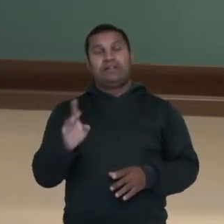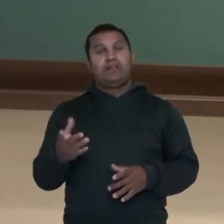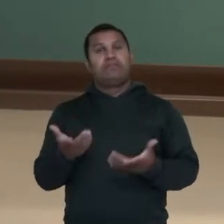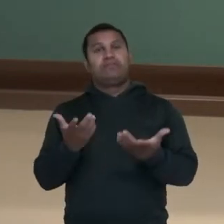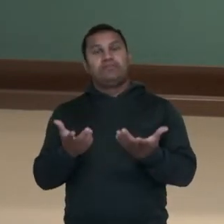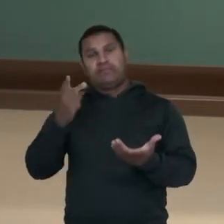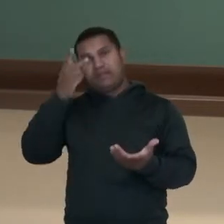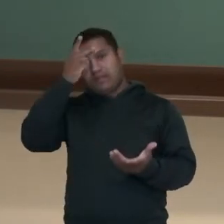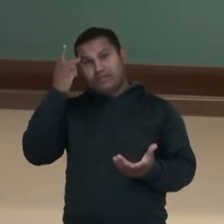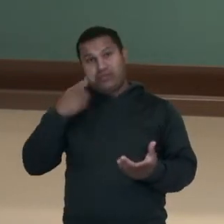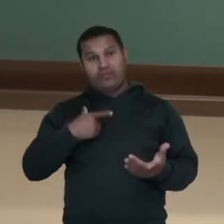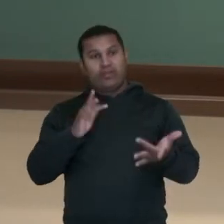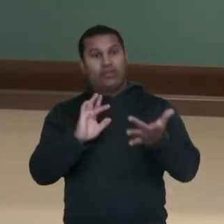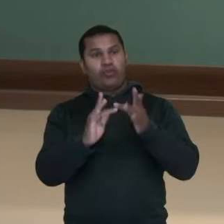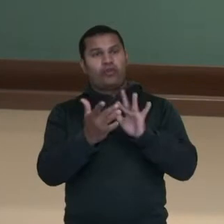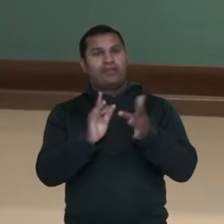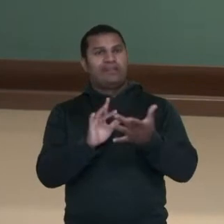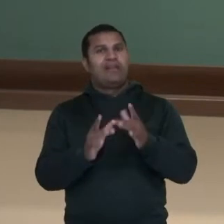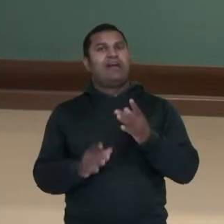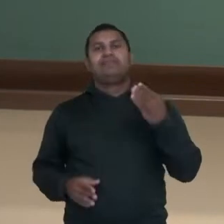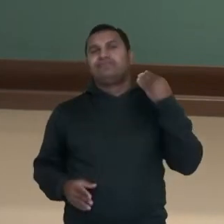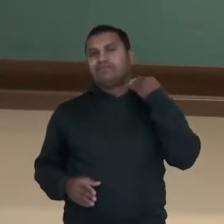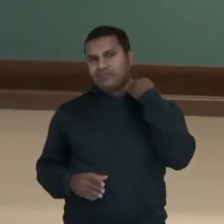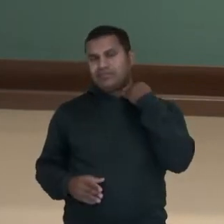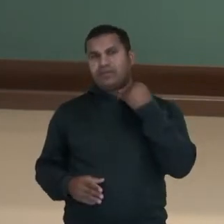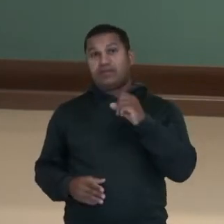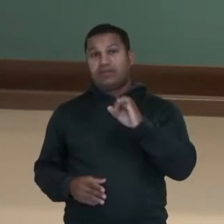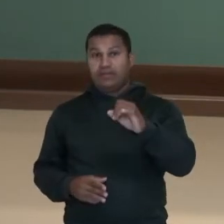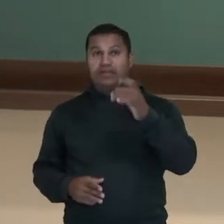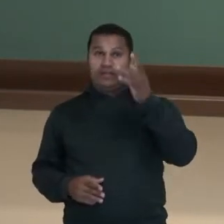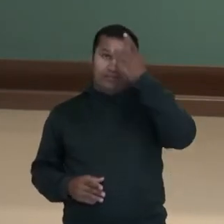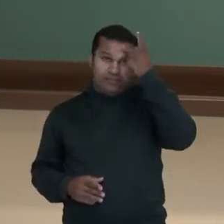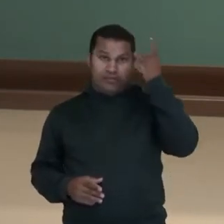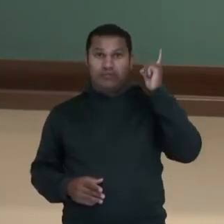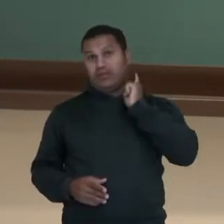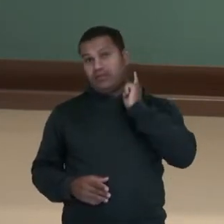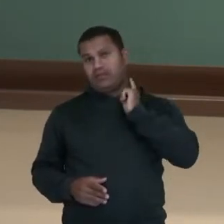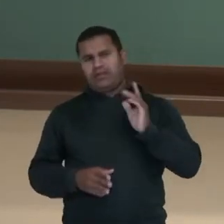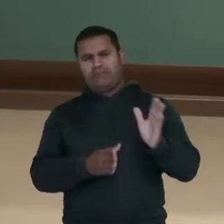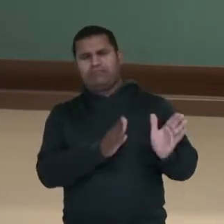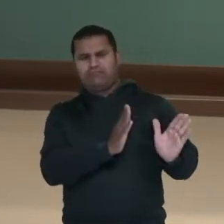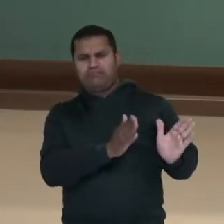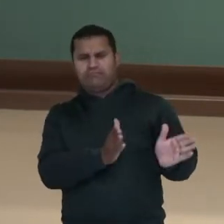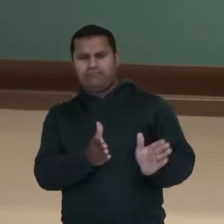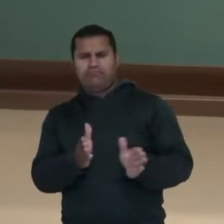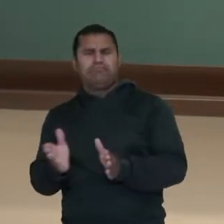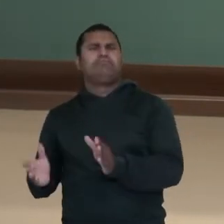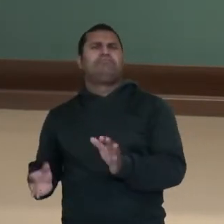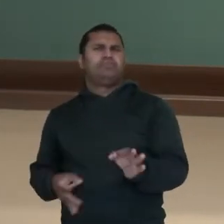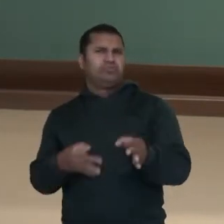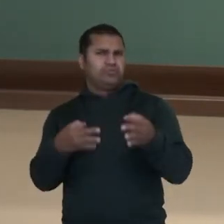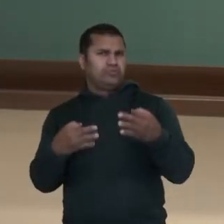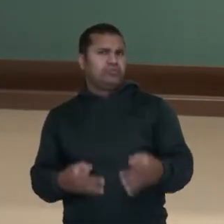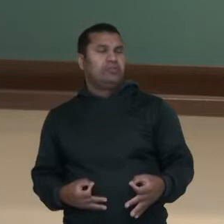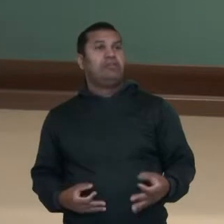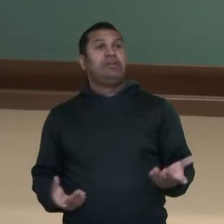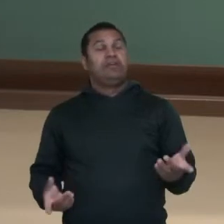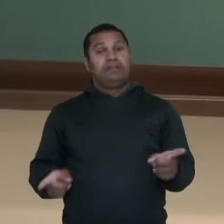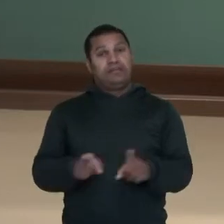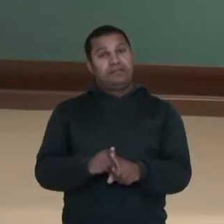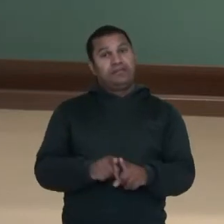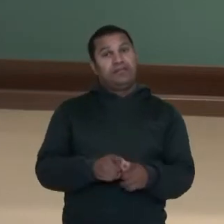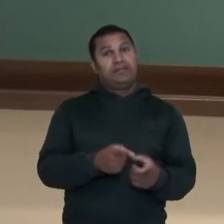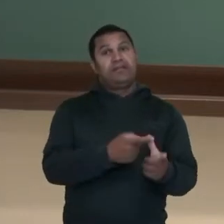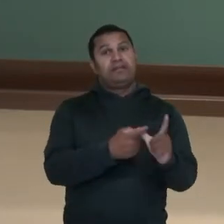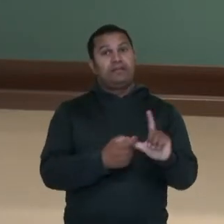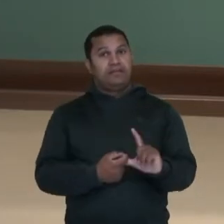se relaciona com o banco. Se o cliente tem um bom relacionamento, paga as suas contas, tem o dinheiro caindo ali na conta regularmente,